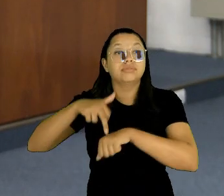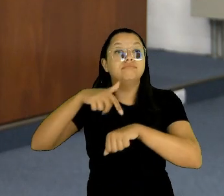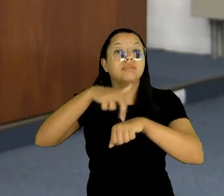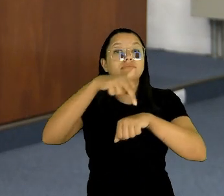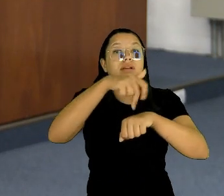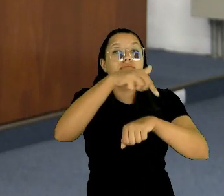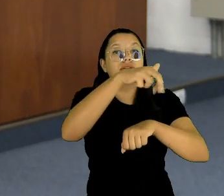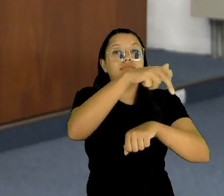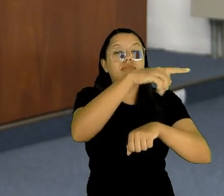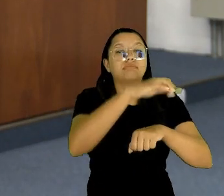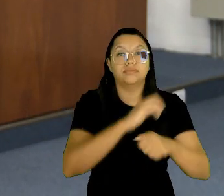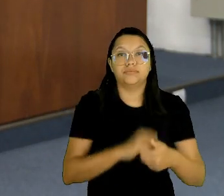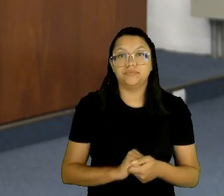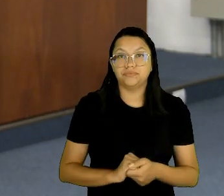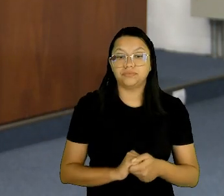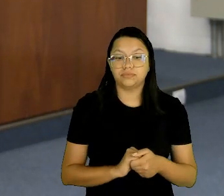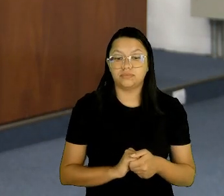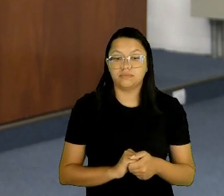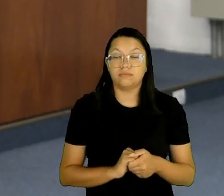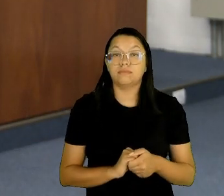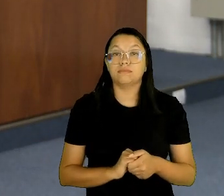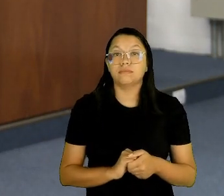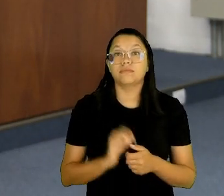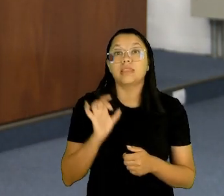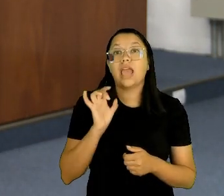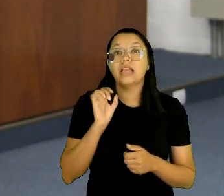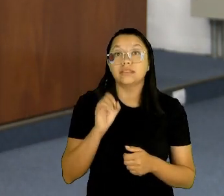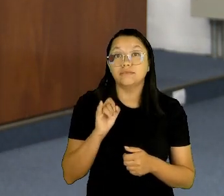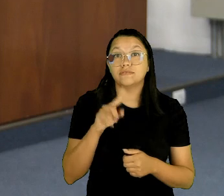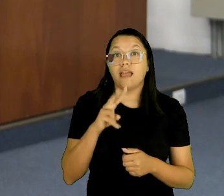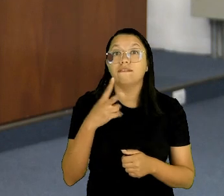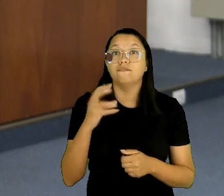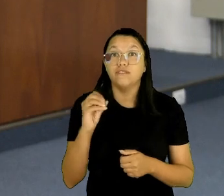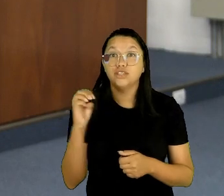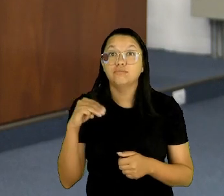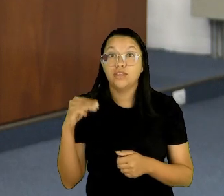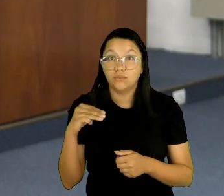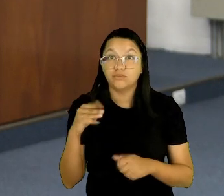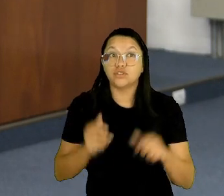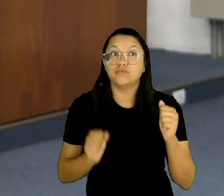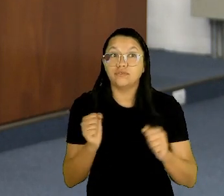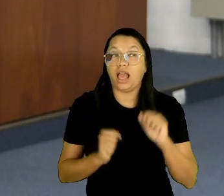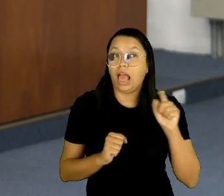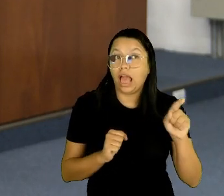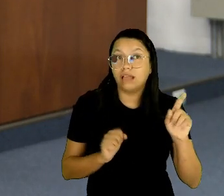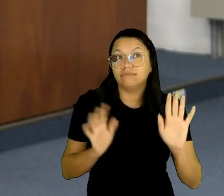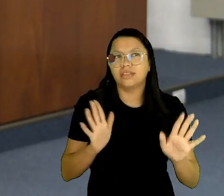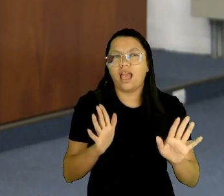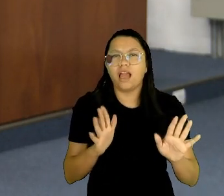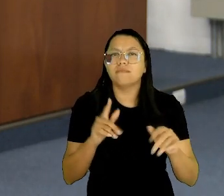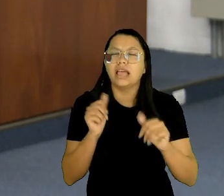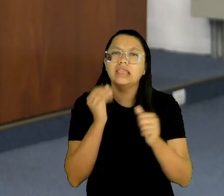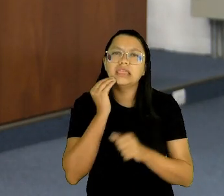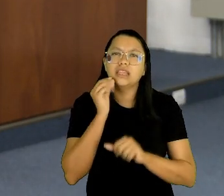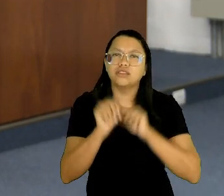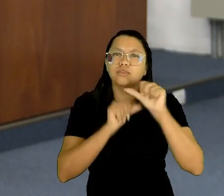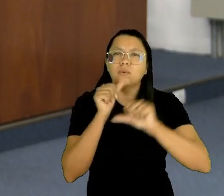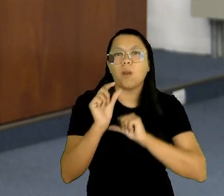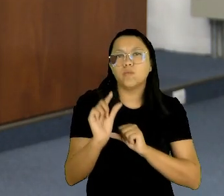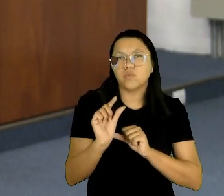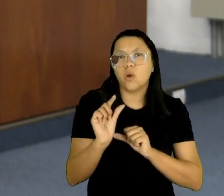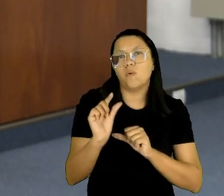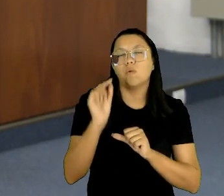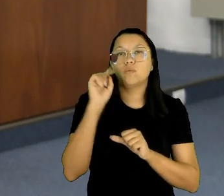pegar a escada? É claro que ninguém vai subir do 0 até o 24, a não ser que você vai considerar os seus 20 minutos de atividade por dia, que eu sei que vai ser muita coisa, mas